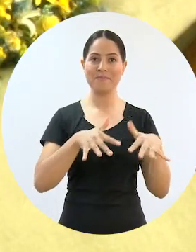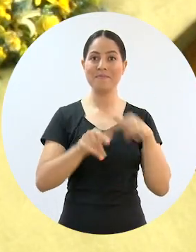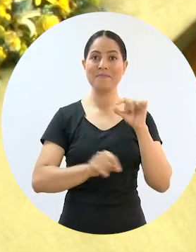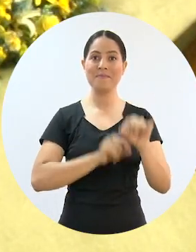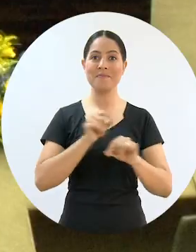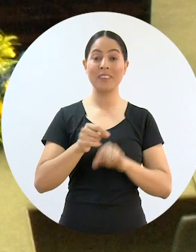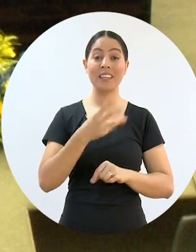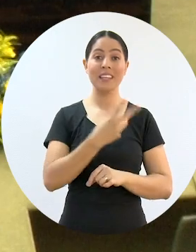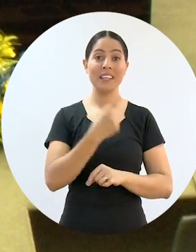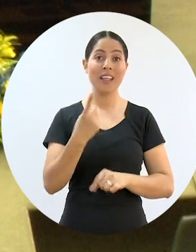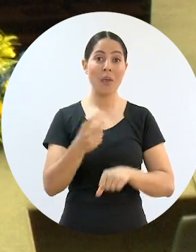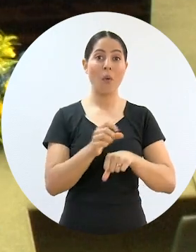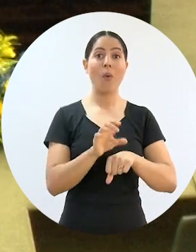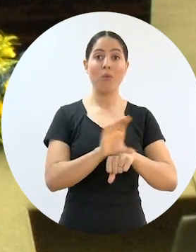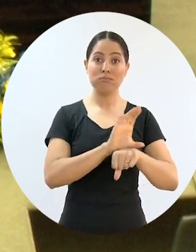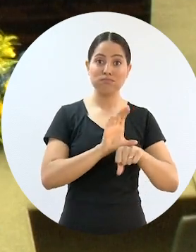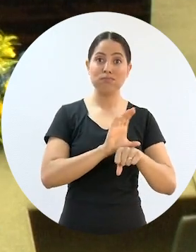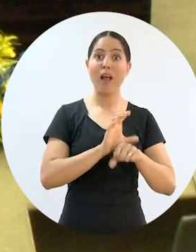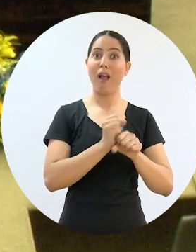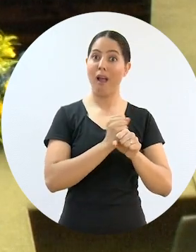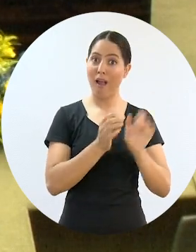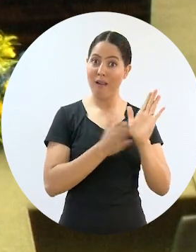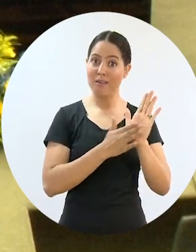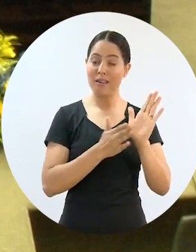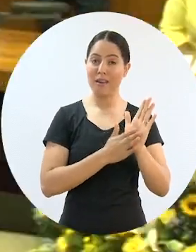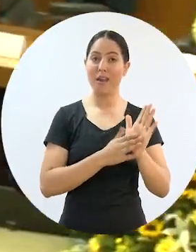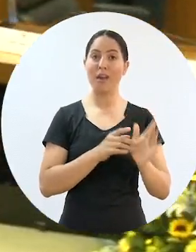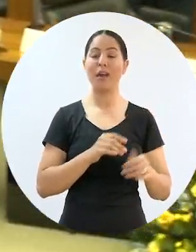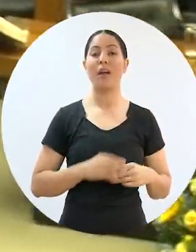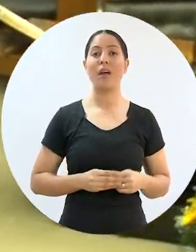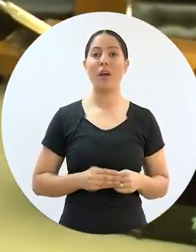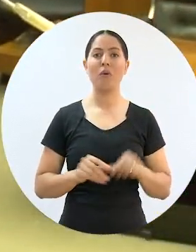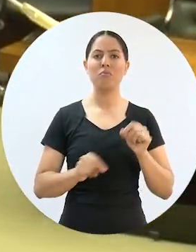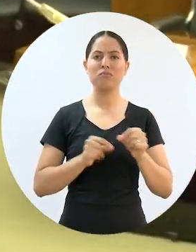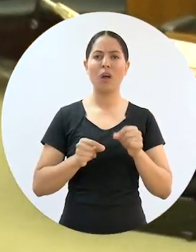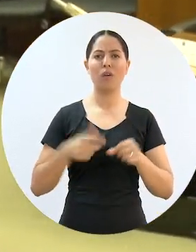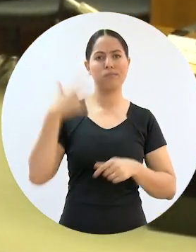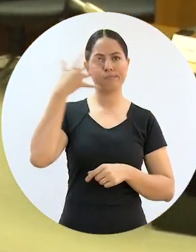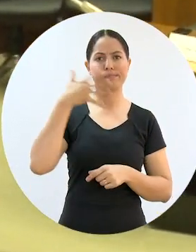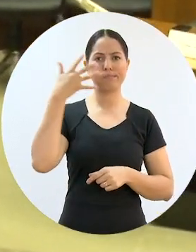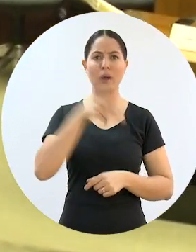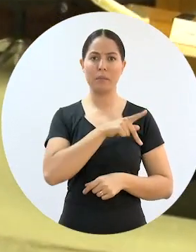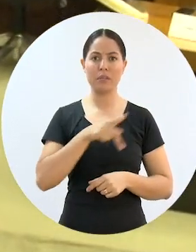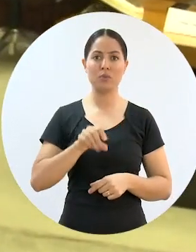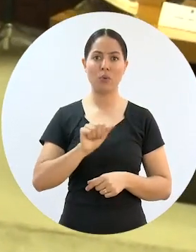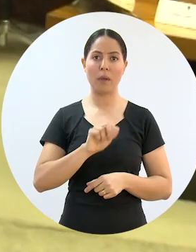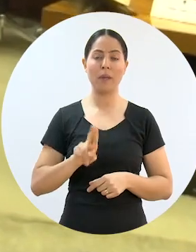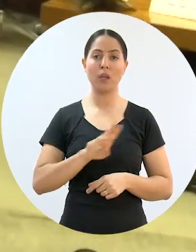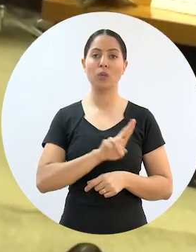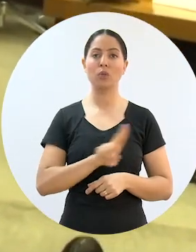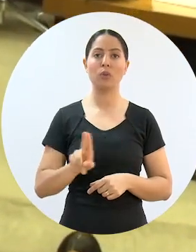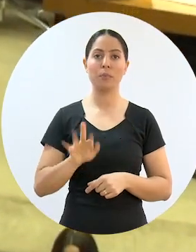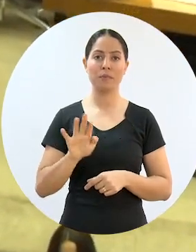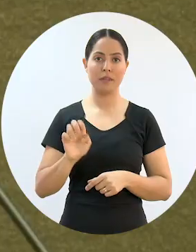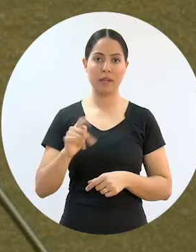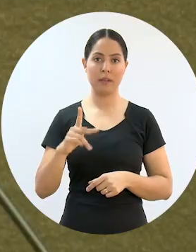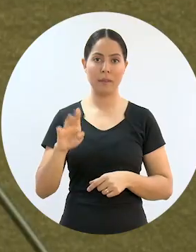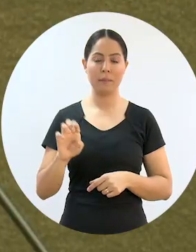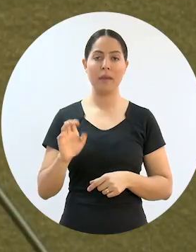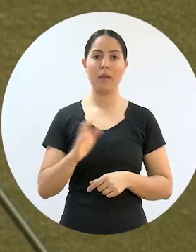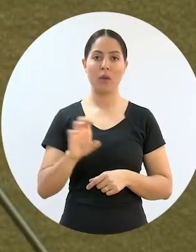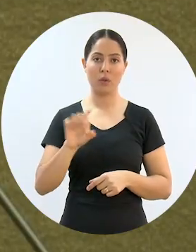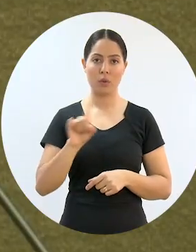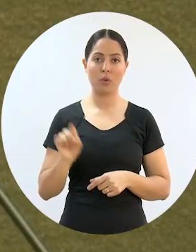dos Deputados e celebrou os 31 anos da Carta Magna. Durante o discurso, o presidente da OAB, Felipe Santa Cruz,